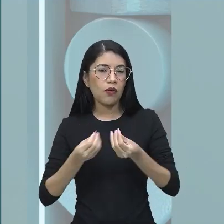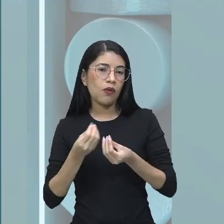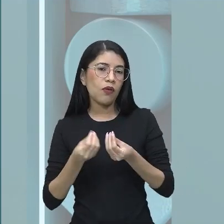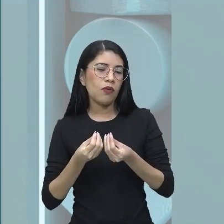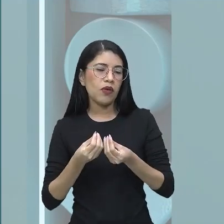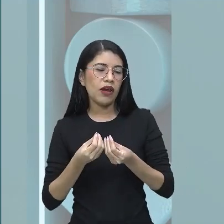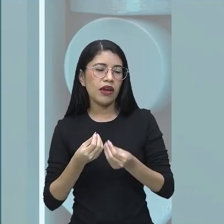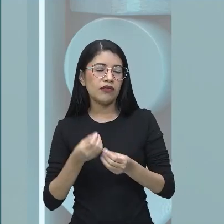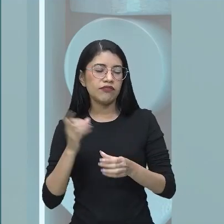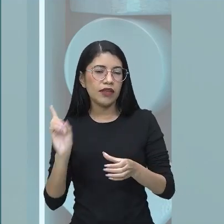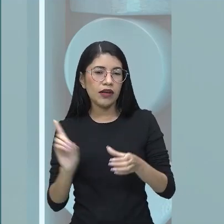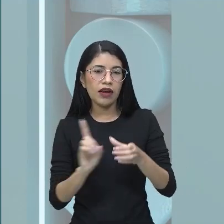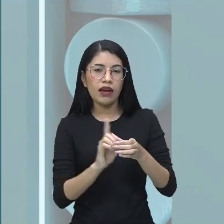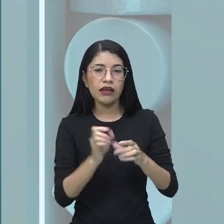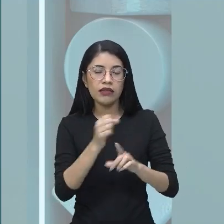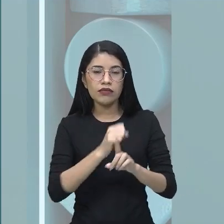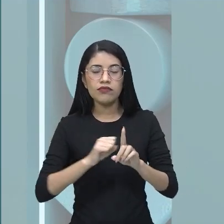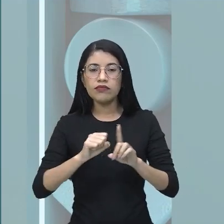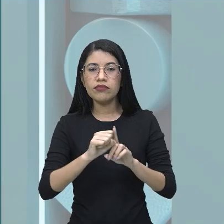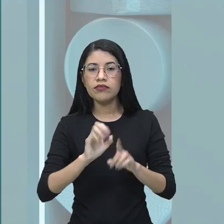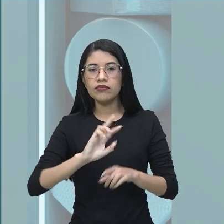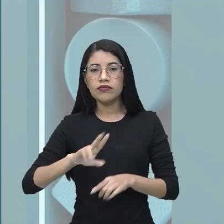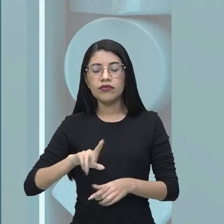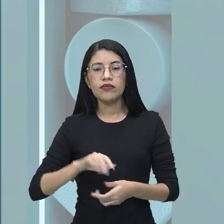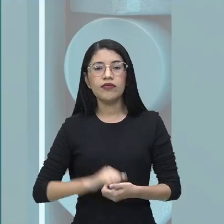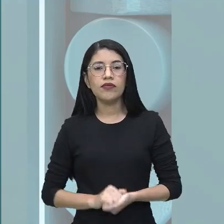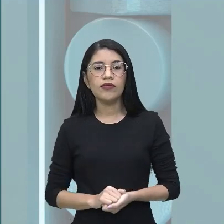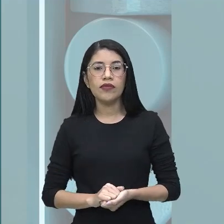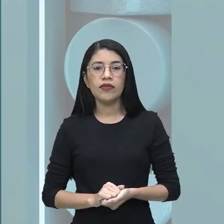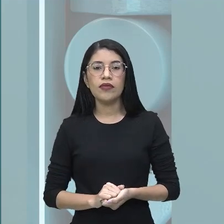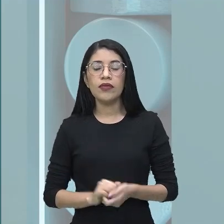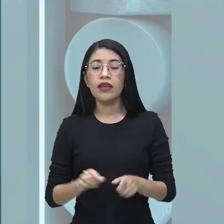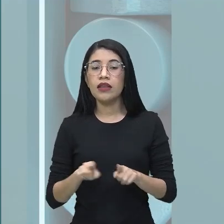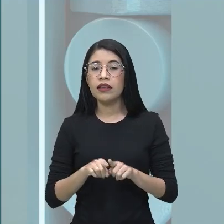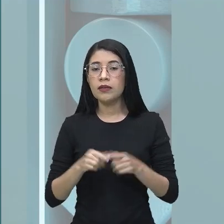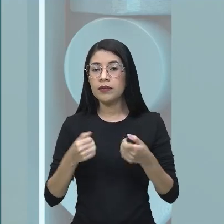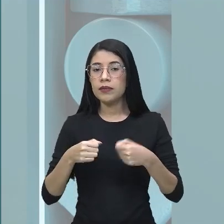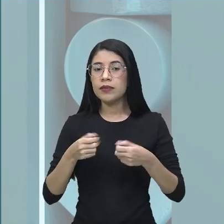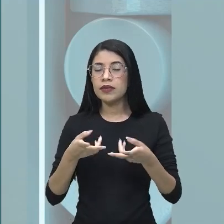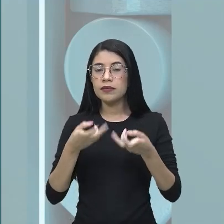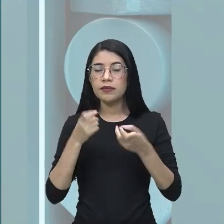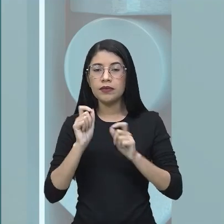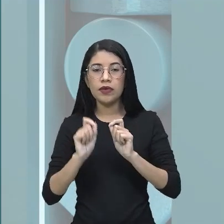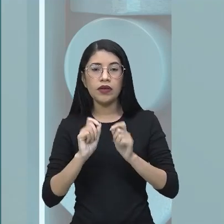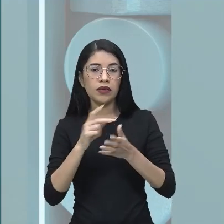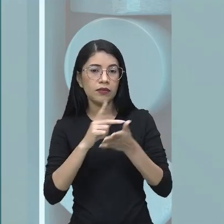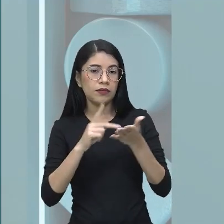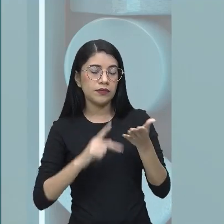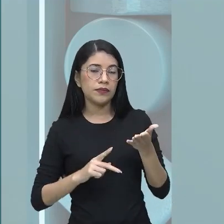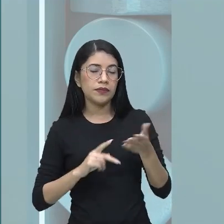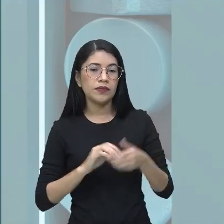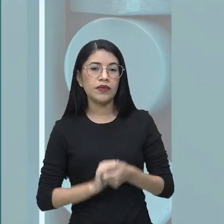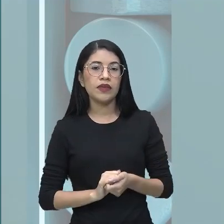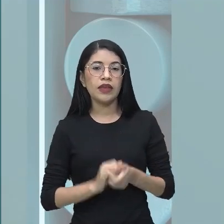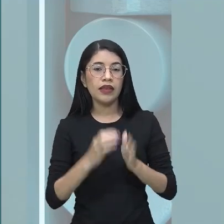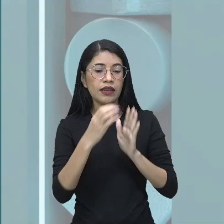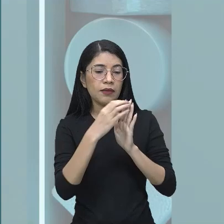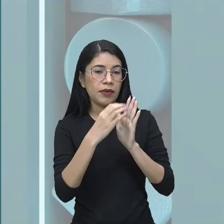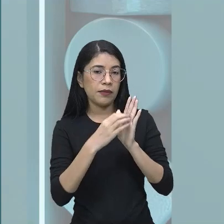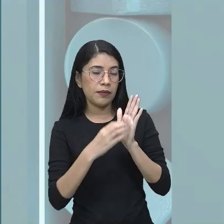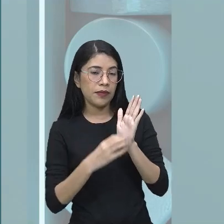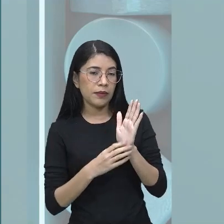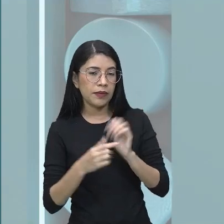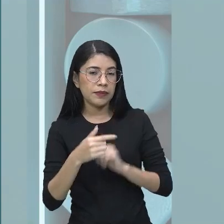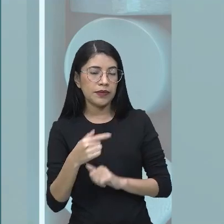nessa sociedade, nesse mundo. Um outro ponto interessante a observar neste poema, nas 7 estrofes,